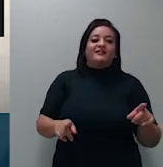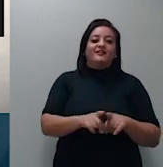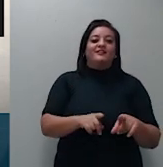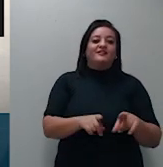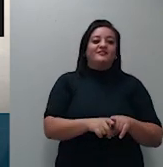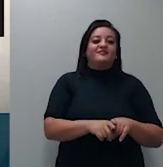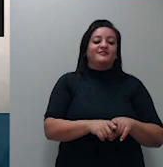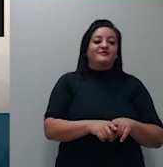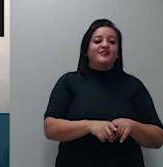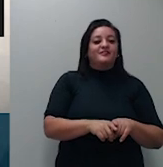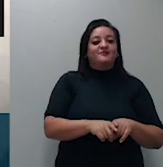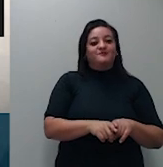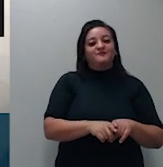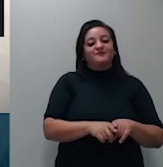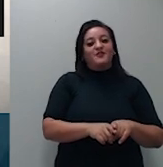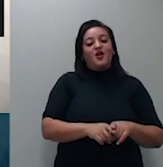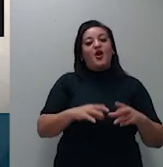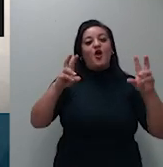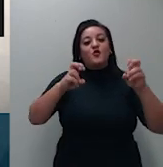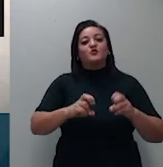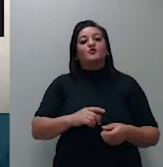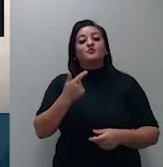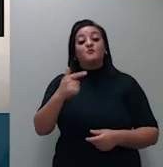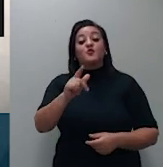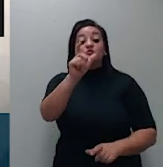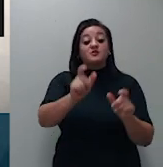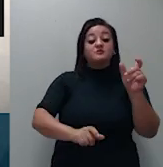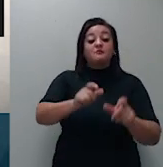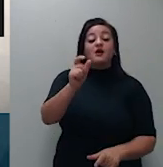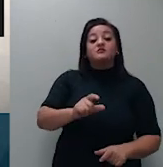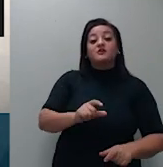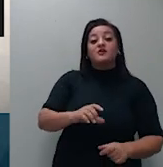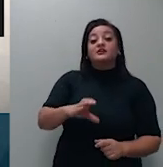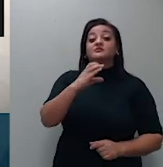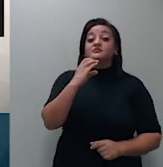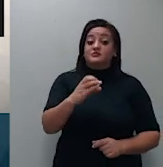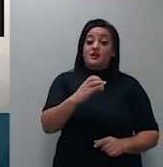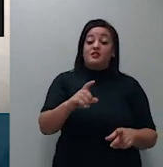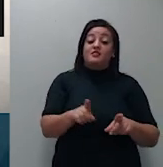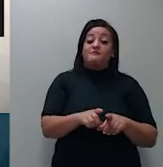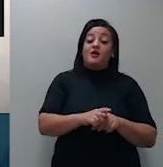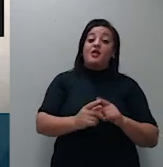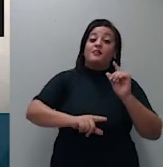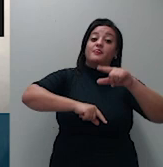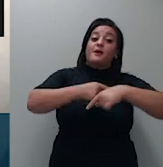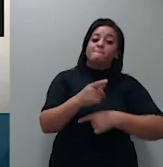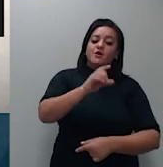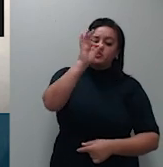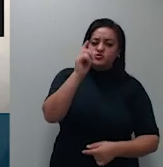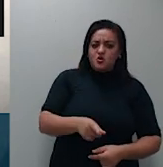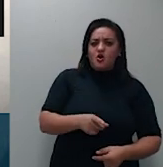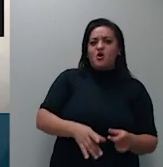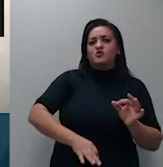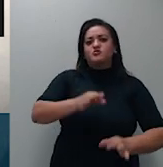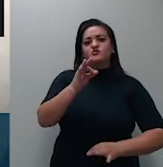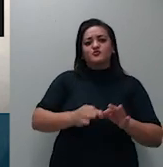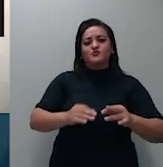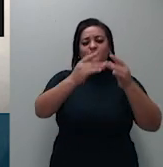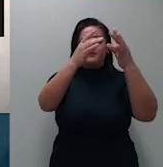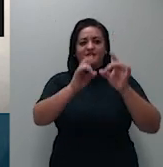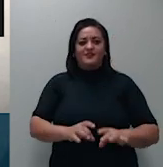conteúdo gerado por terceiros após ordem judicial específica